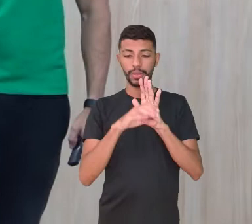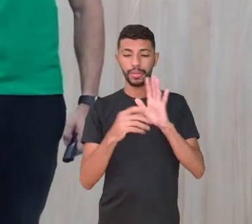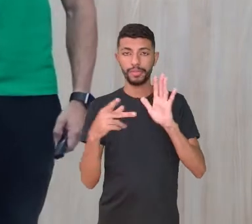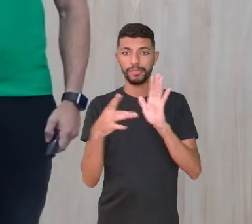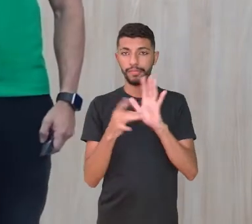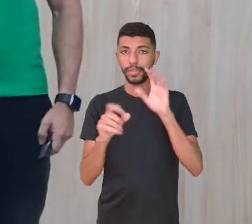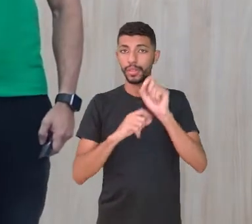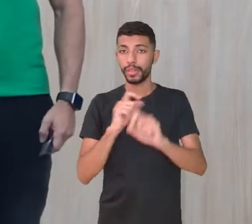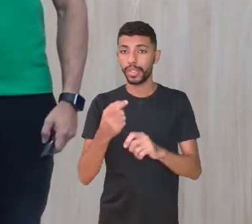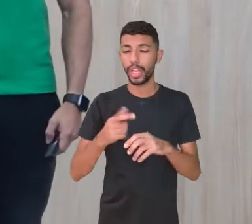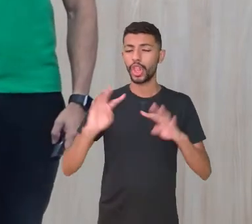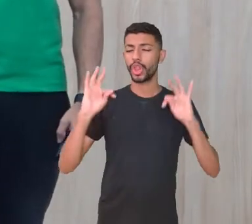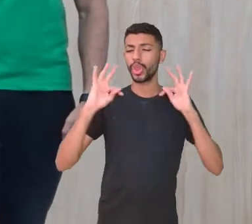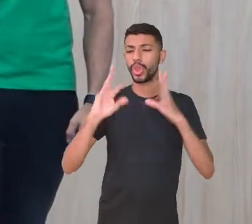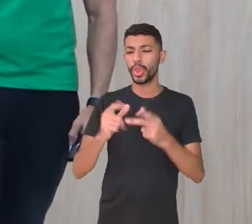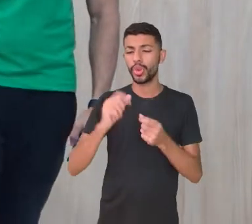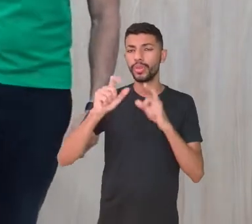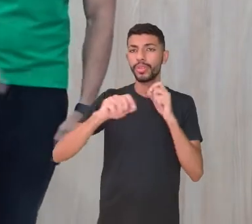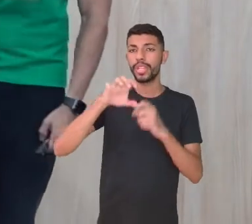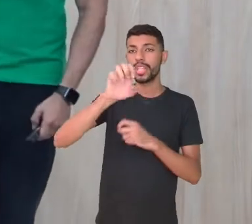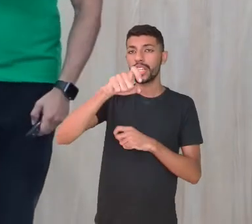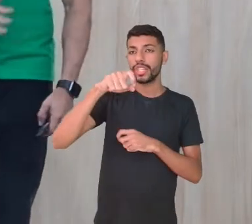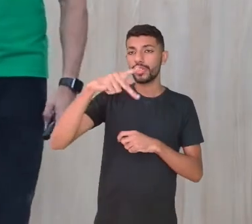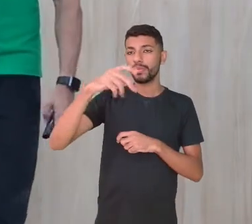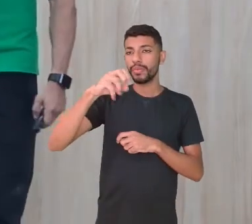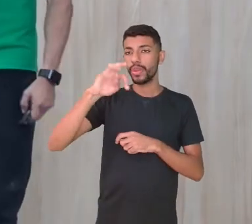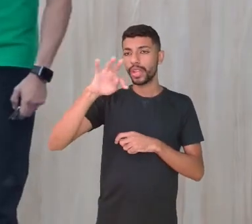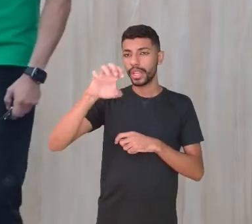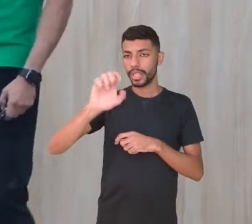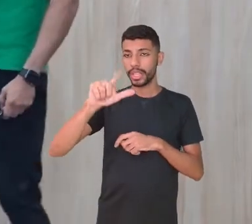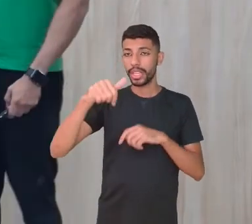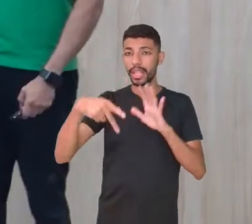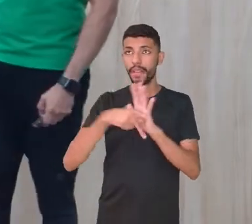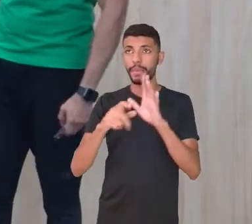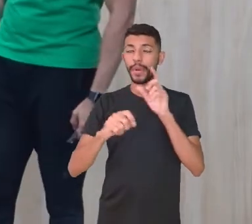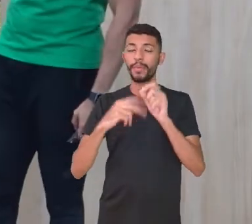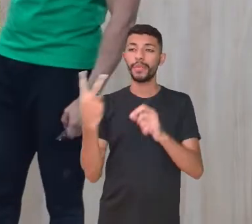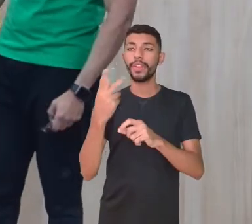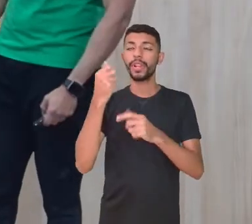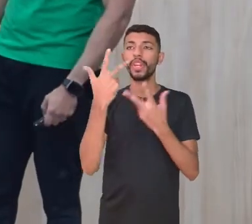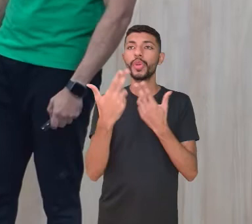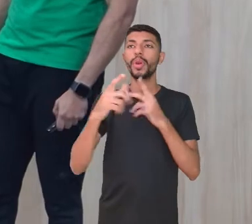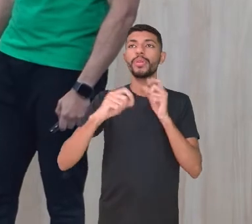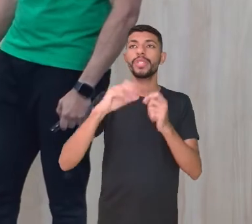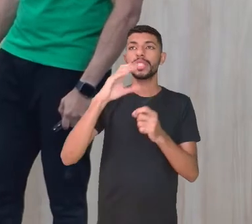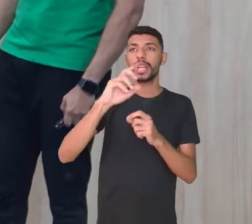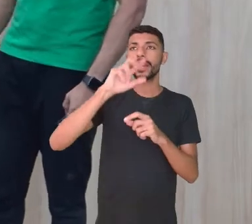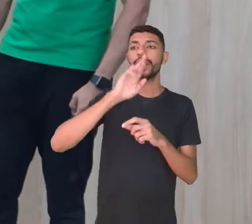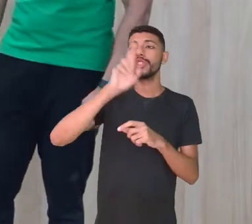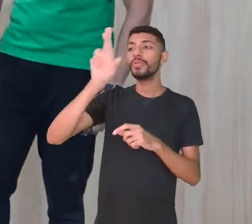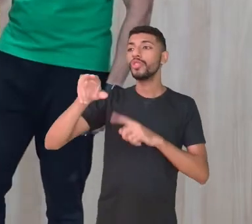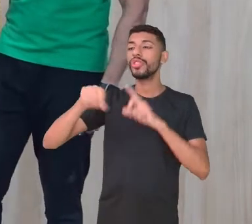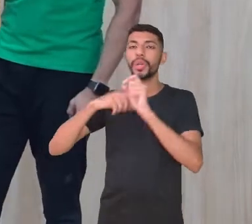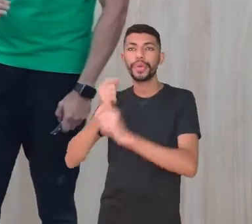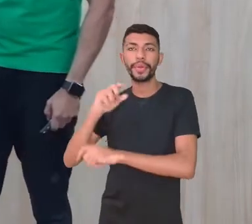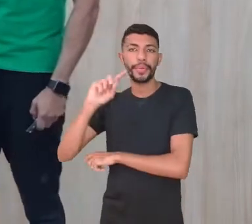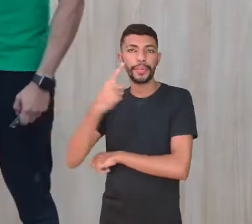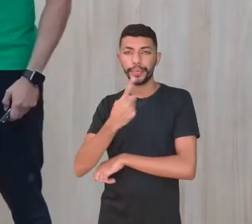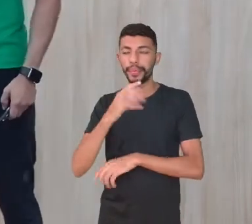Todo expoente aí que for igual a zero, não importa o valor da base. O resultado ele é igual a 1, tá?